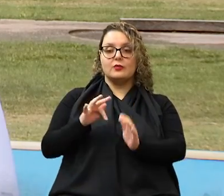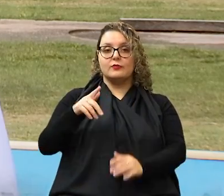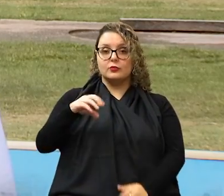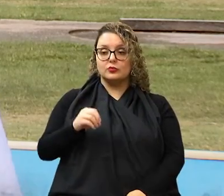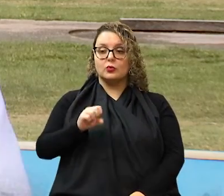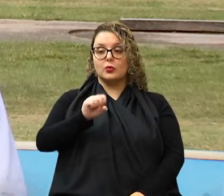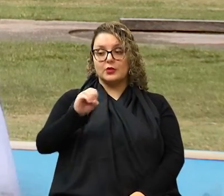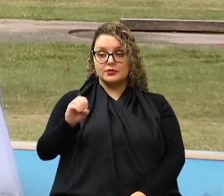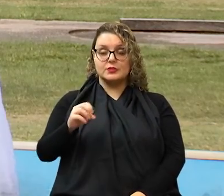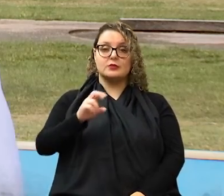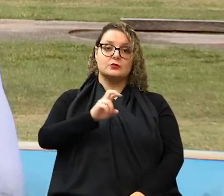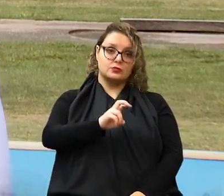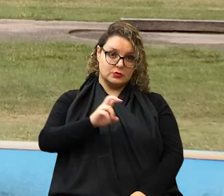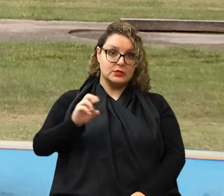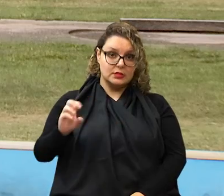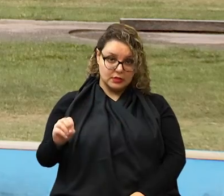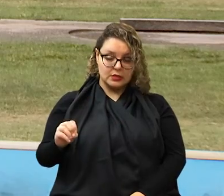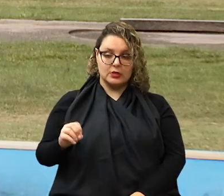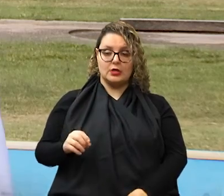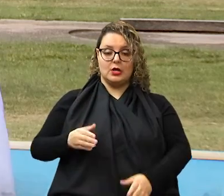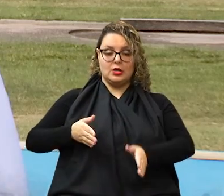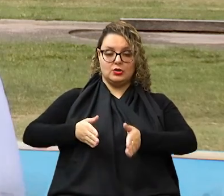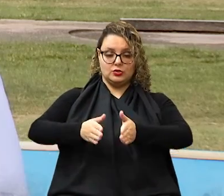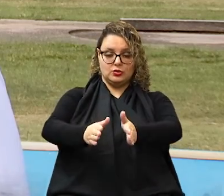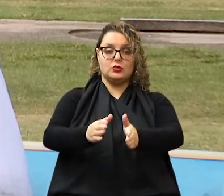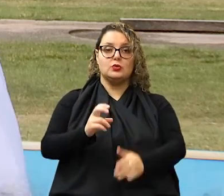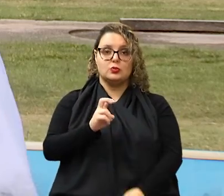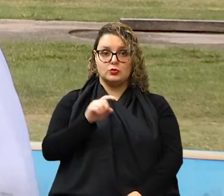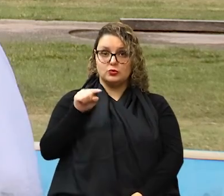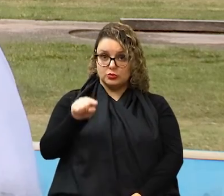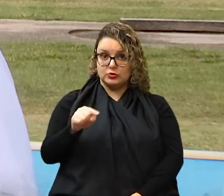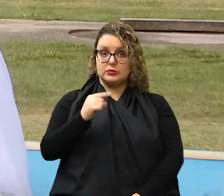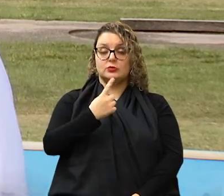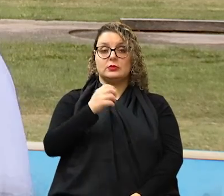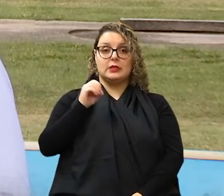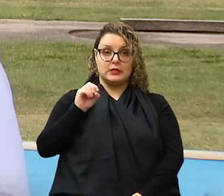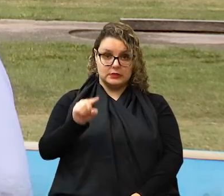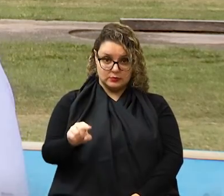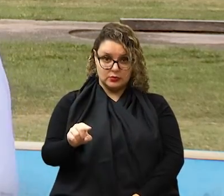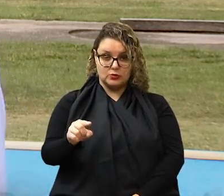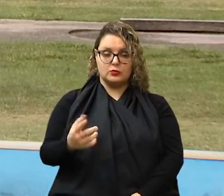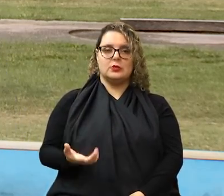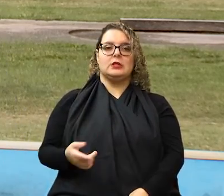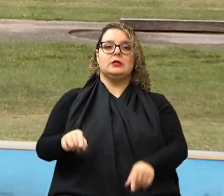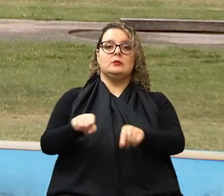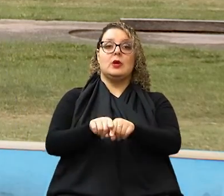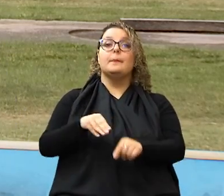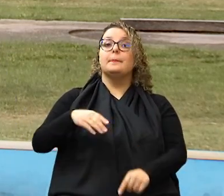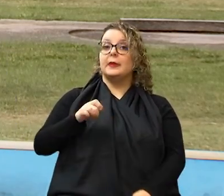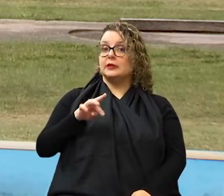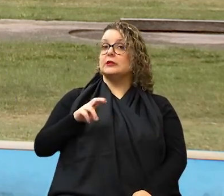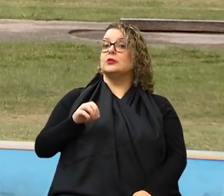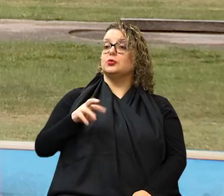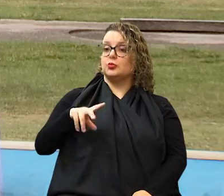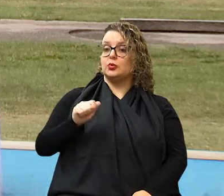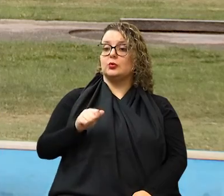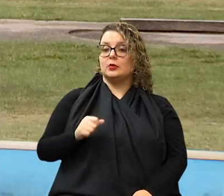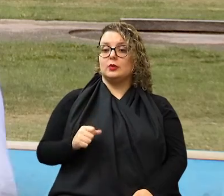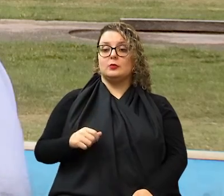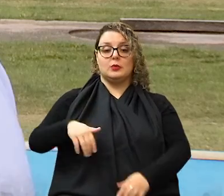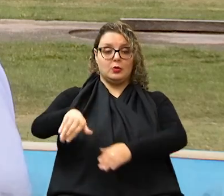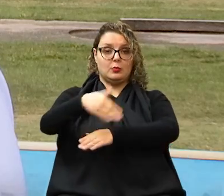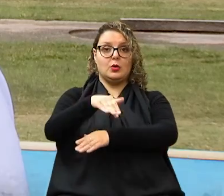800, 1.500. E as provas de fundo, tanto de pista, com 5.000 e 10.000, quanto a maratona, que é uma prova que